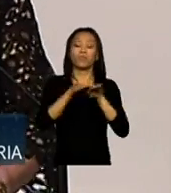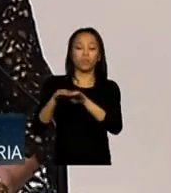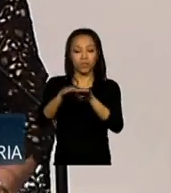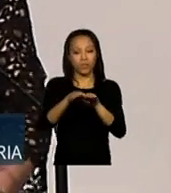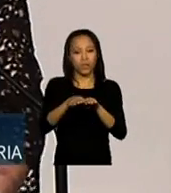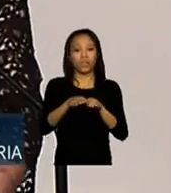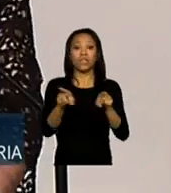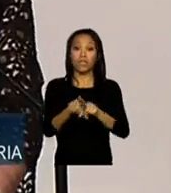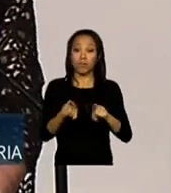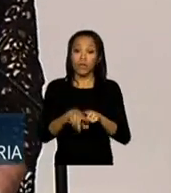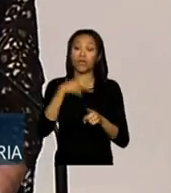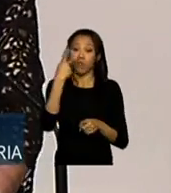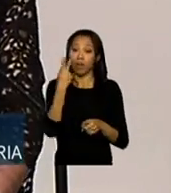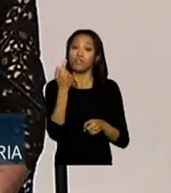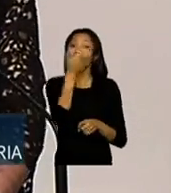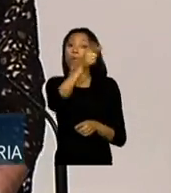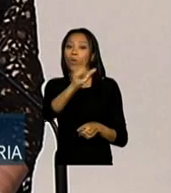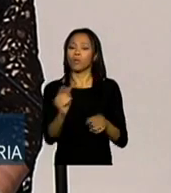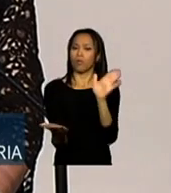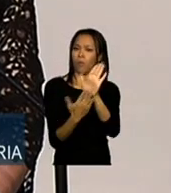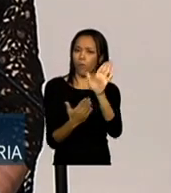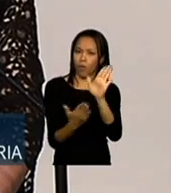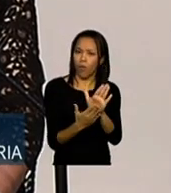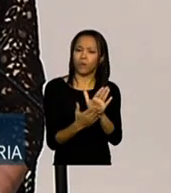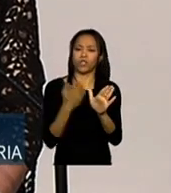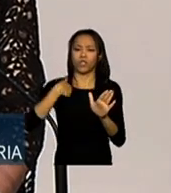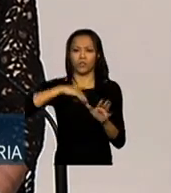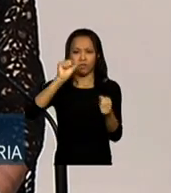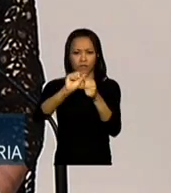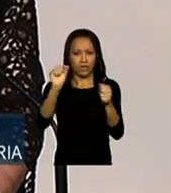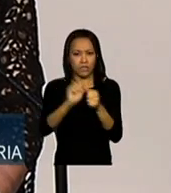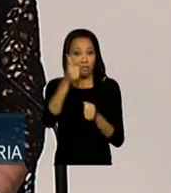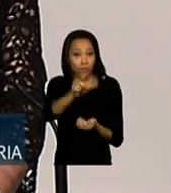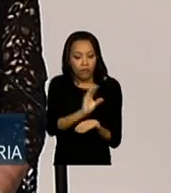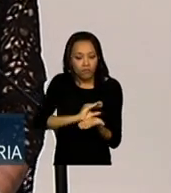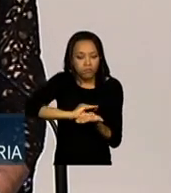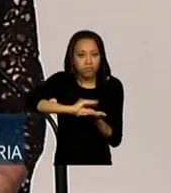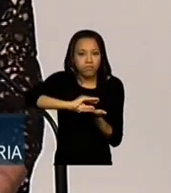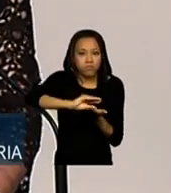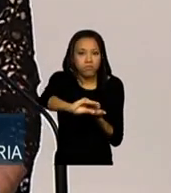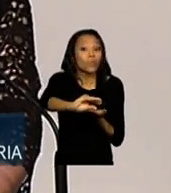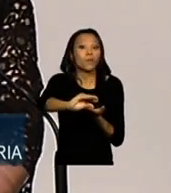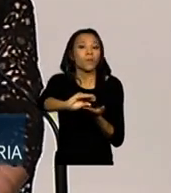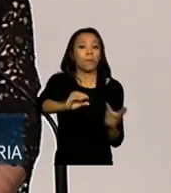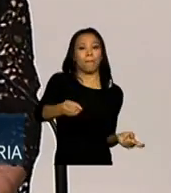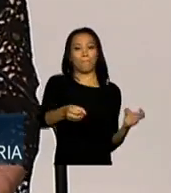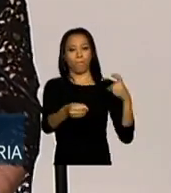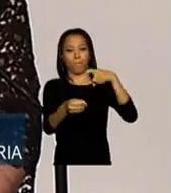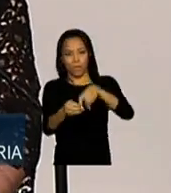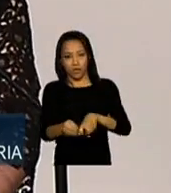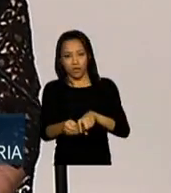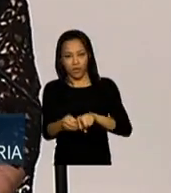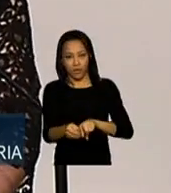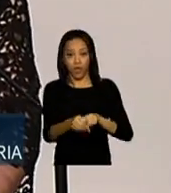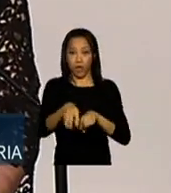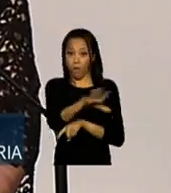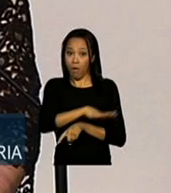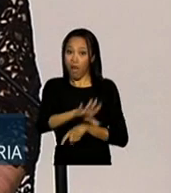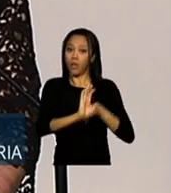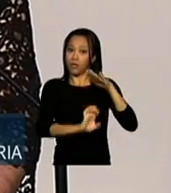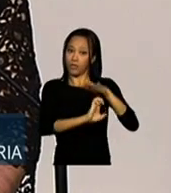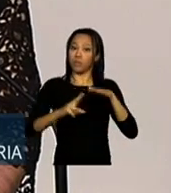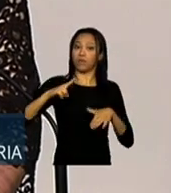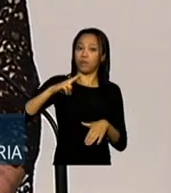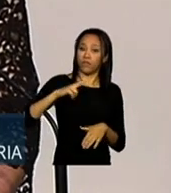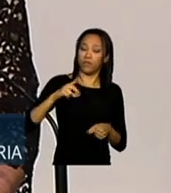de nossa proposta de realizar expressivos investimentos em parceria com o setor privado